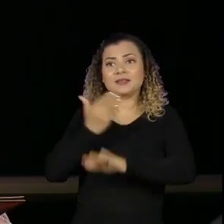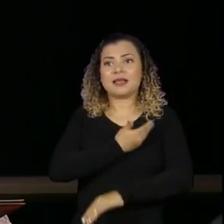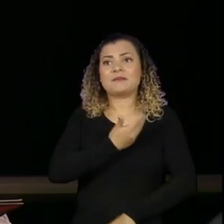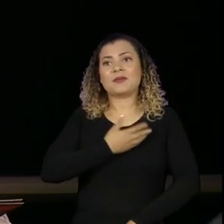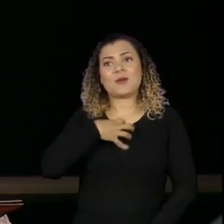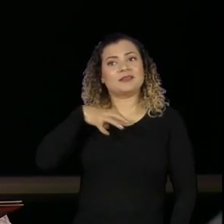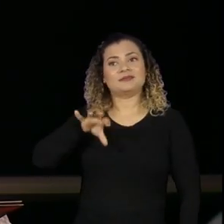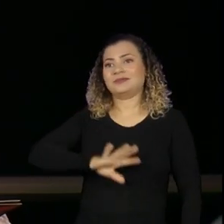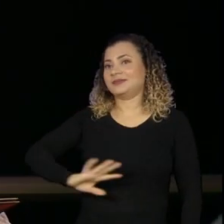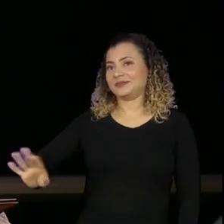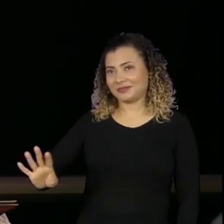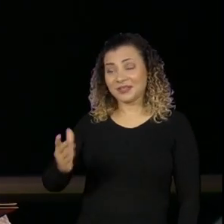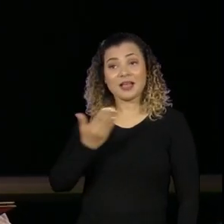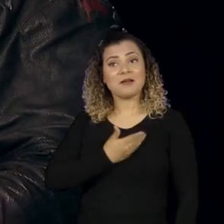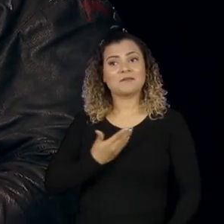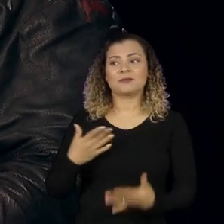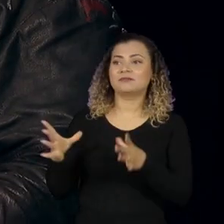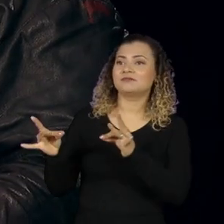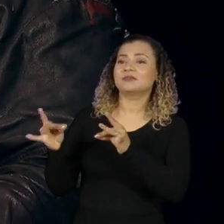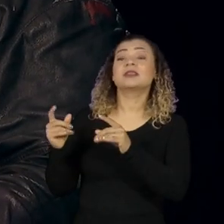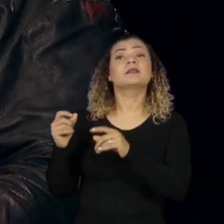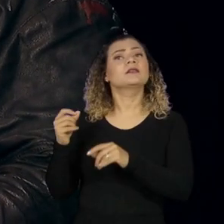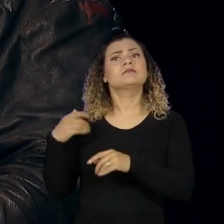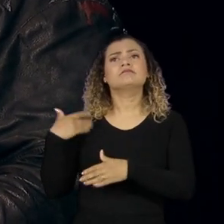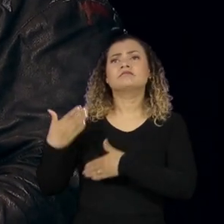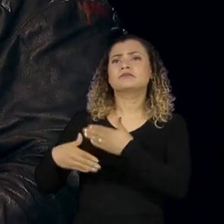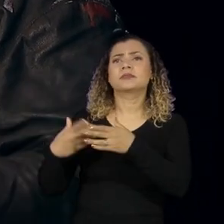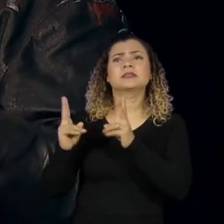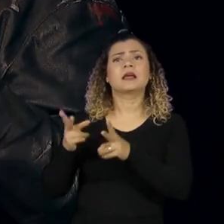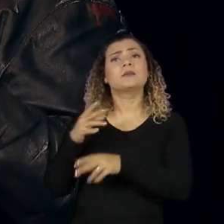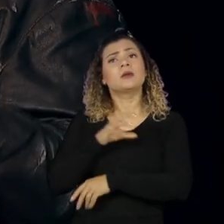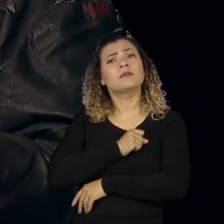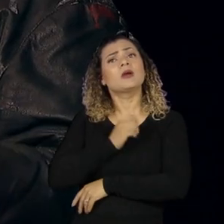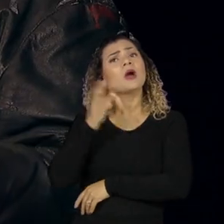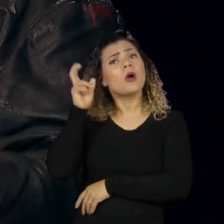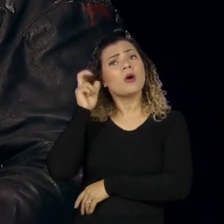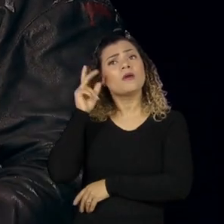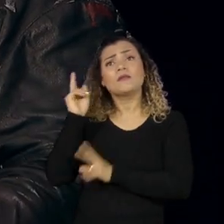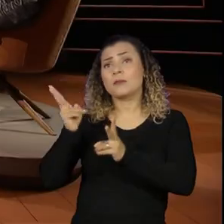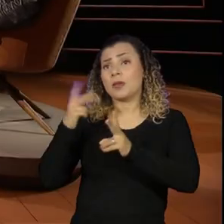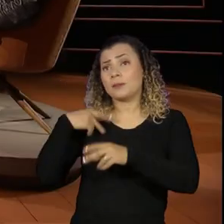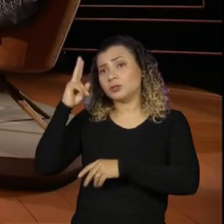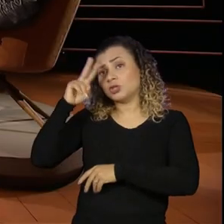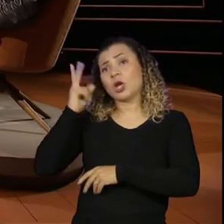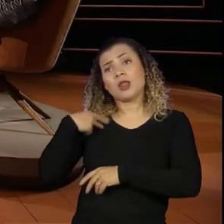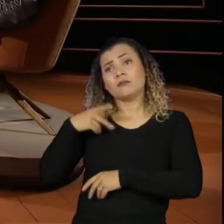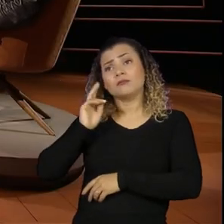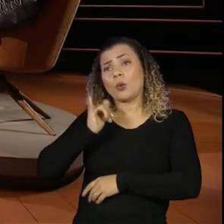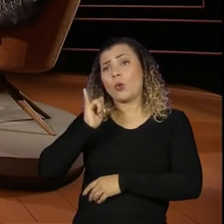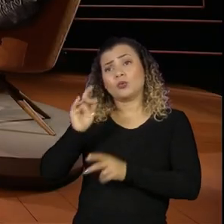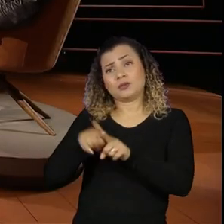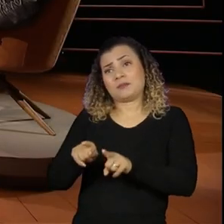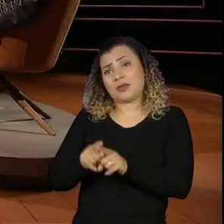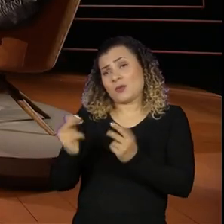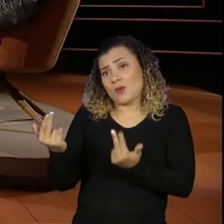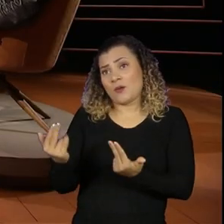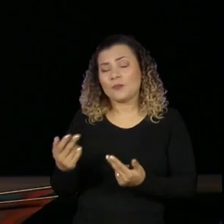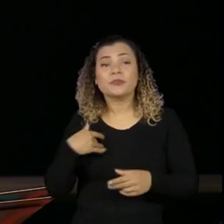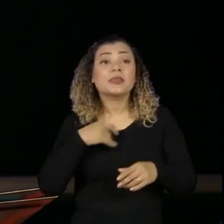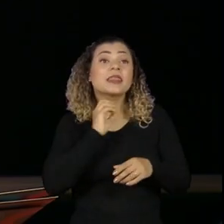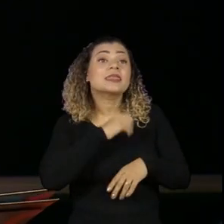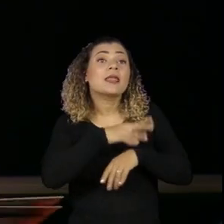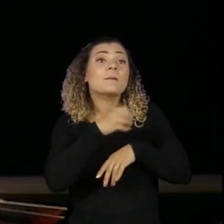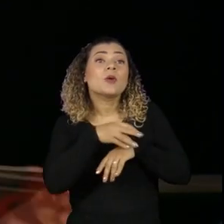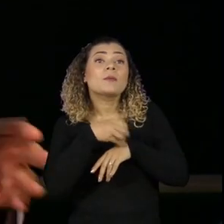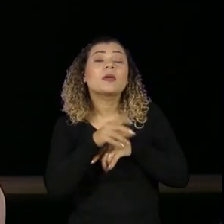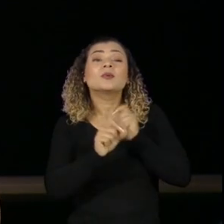isso. Eles contam a mesma história 30 vezes. Você ouve com o maior prazer. Né? Às vezes eu também conto a mesma história. Né? Depoimento que a gente tem agora é de uma